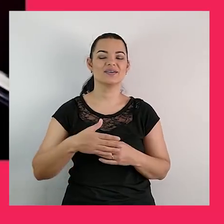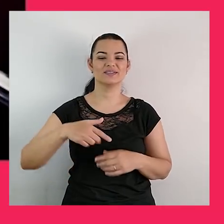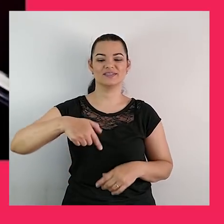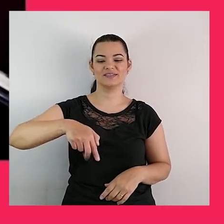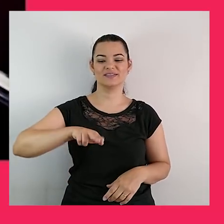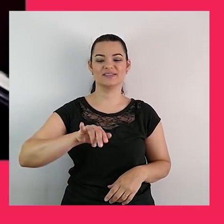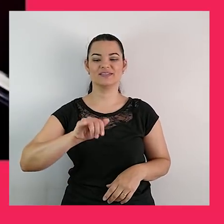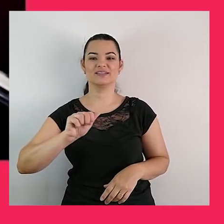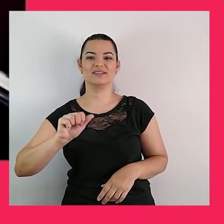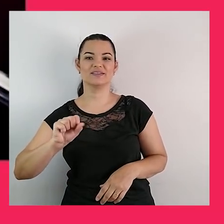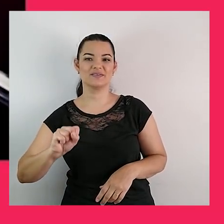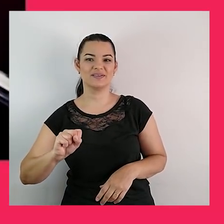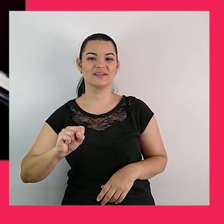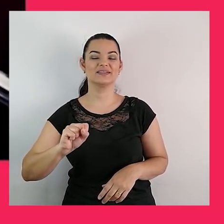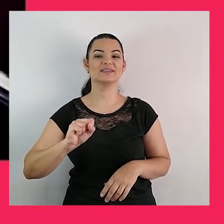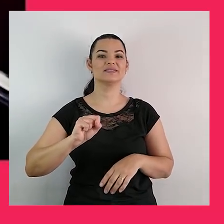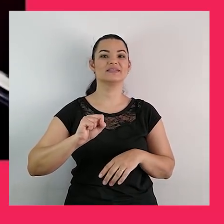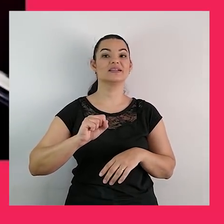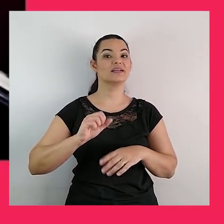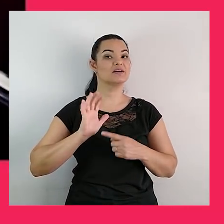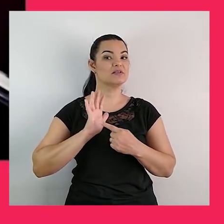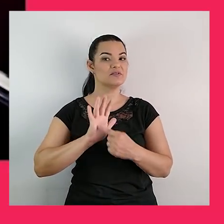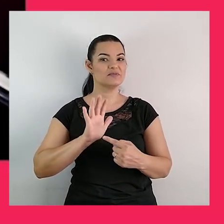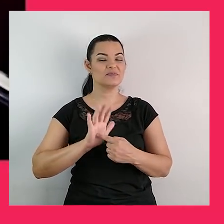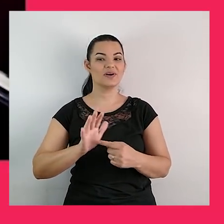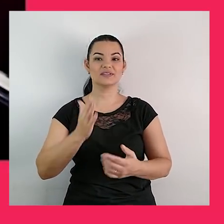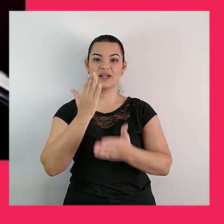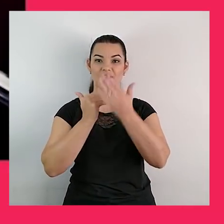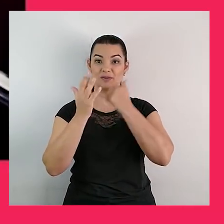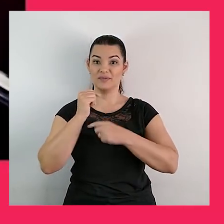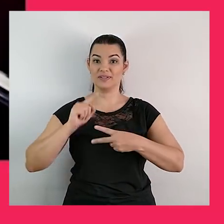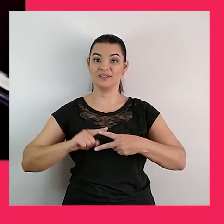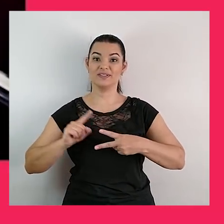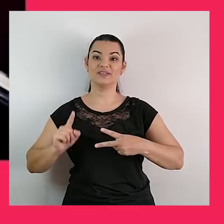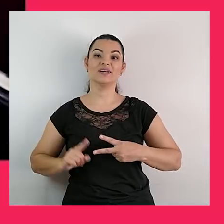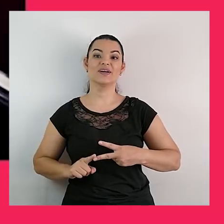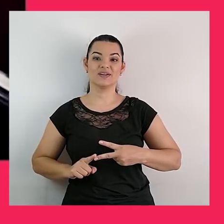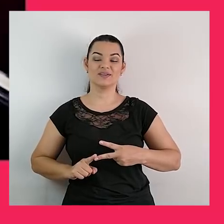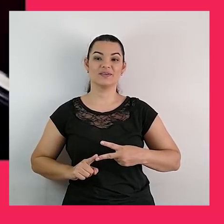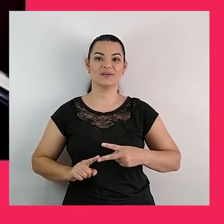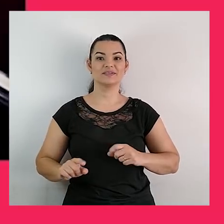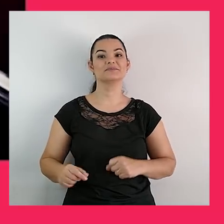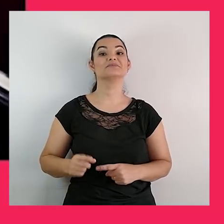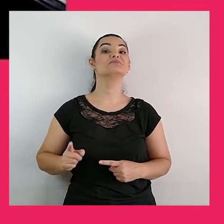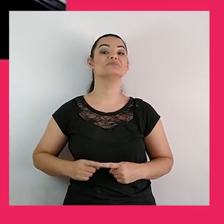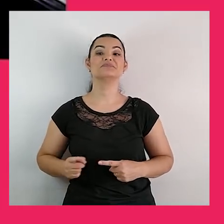trazer dois alimentos produzidos pelas abelhas. Vamos para o primeiro?